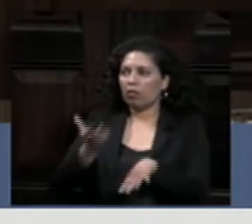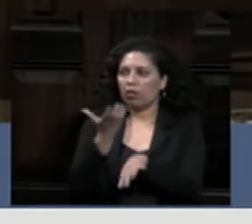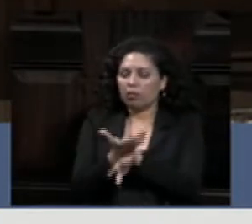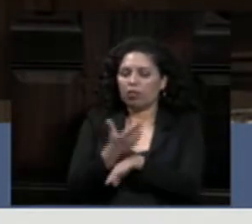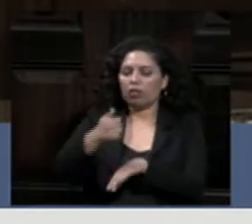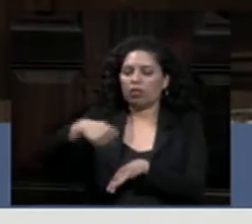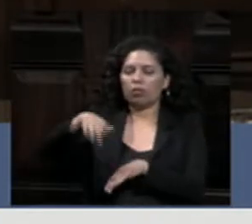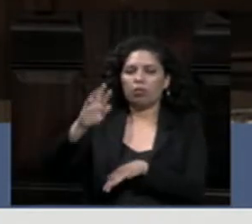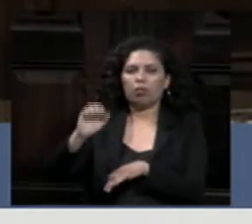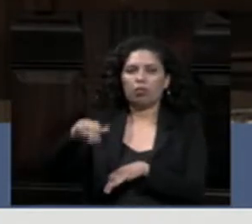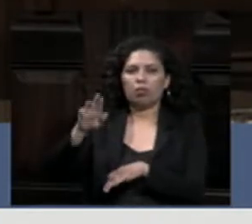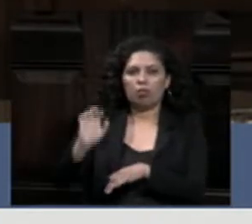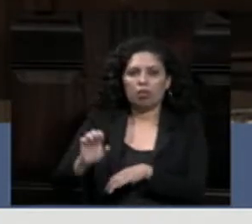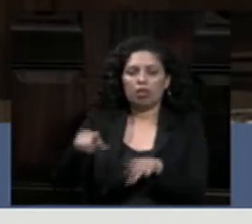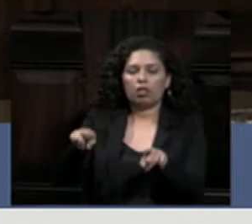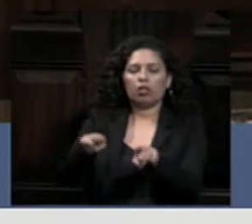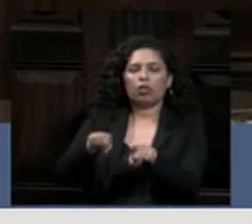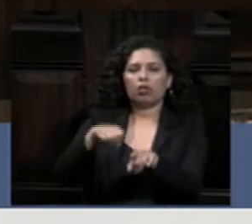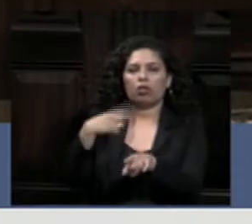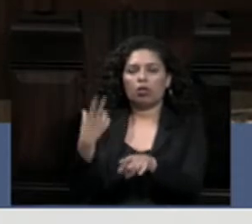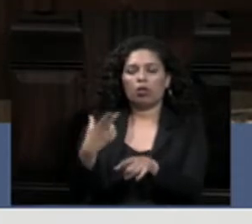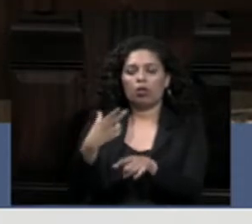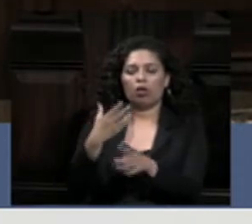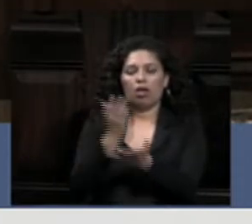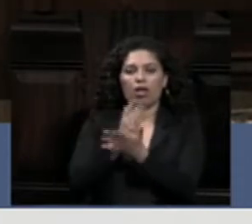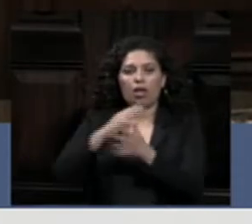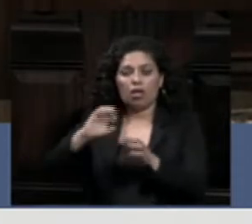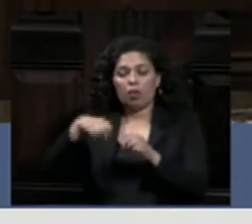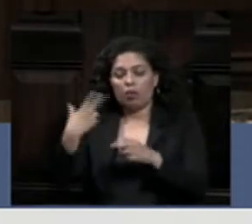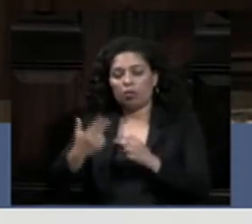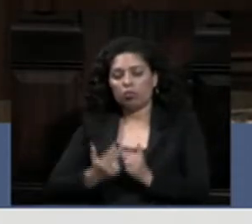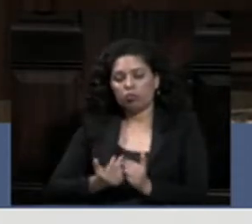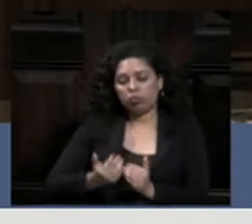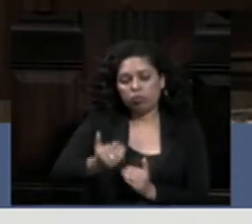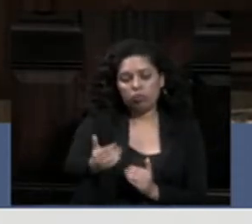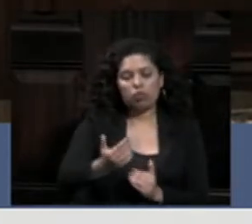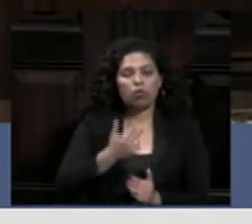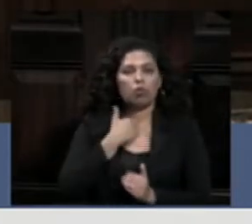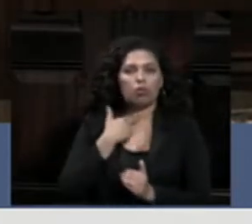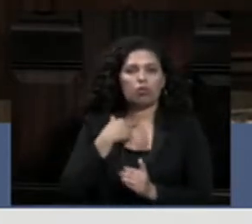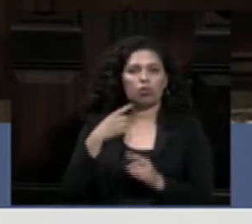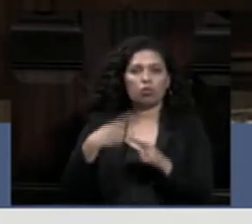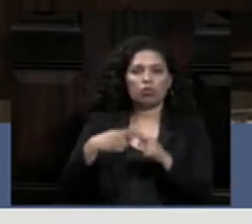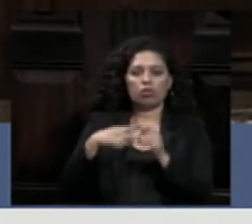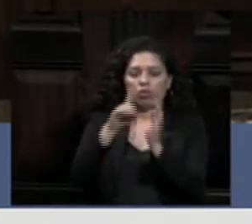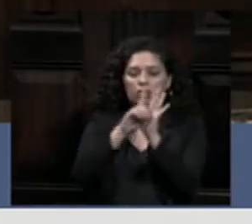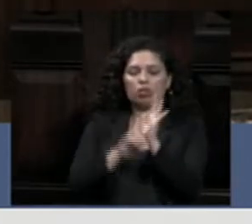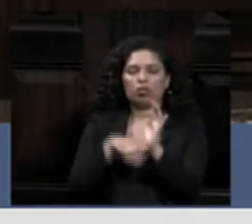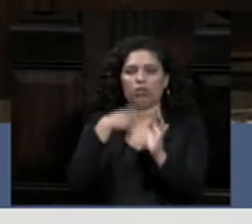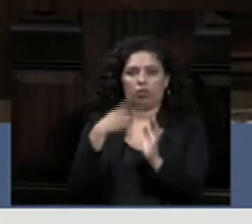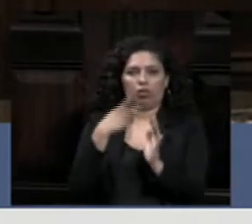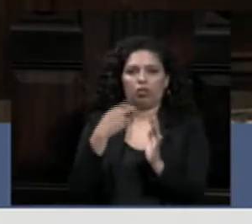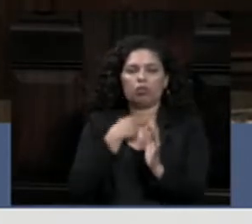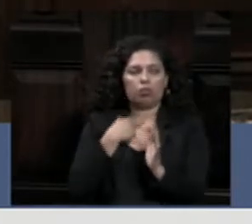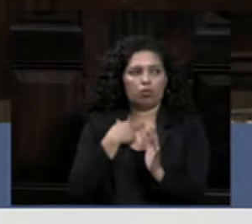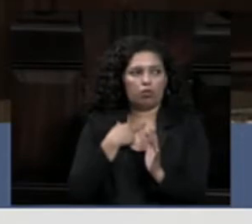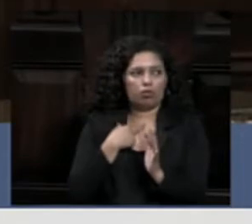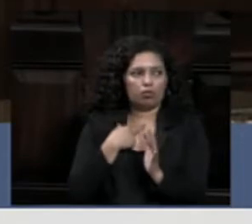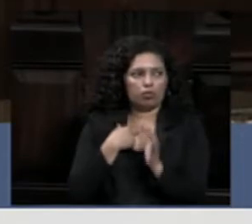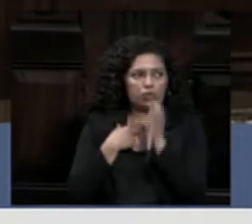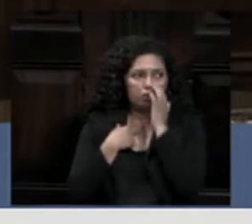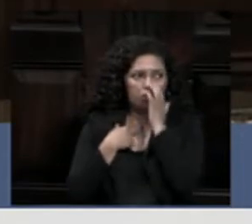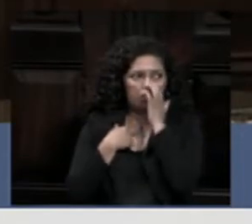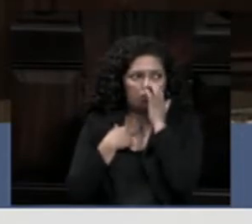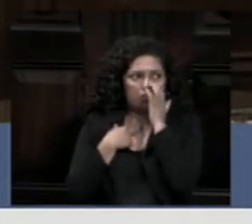que apenas dar o nome dele de Parque Tiririca 2 e não teria esse problema, porque eu estava criando um novo